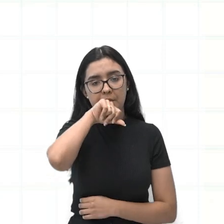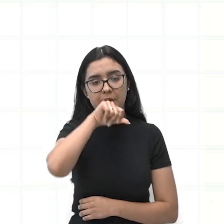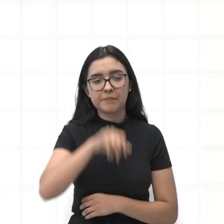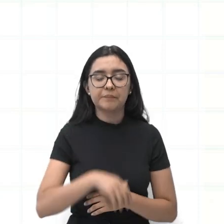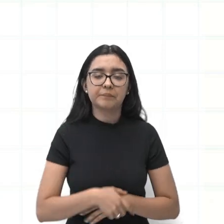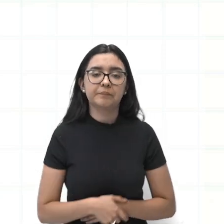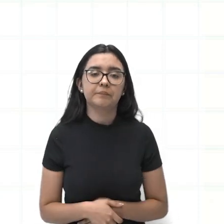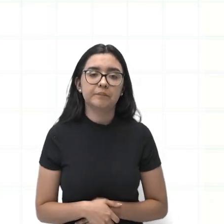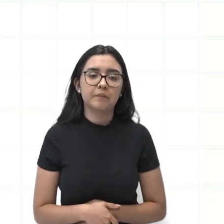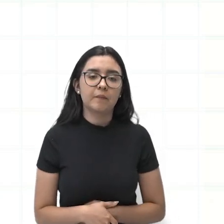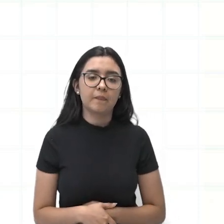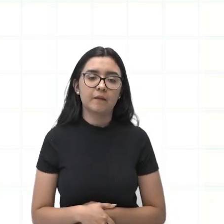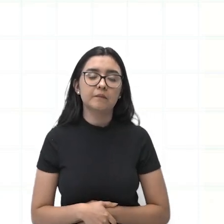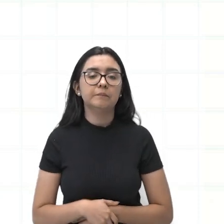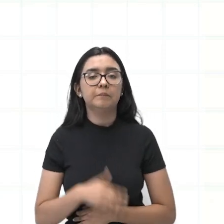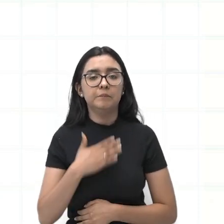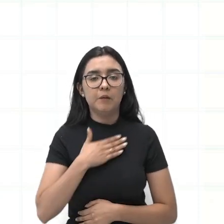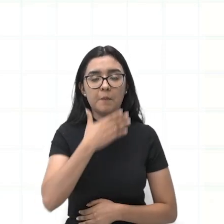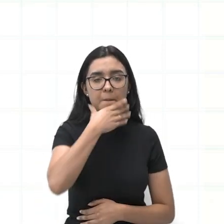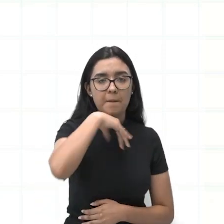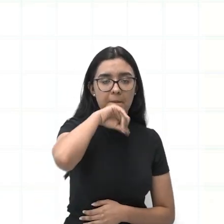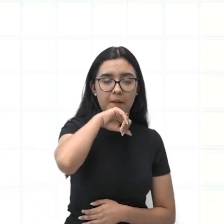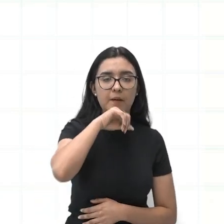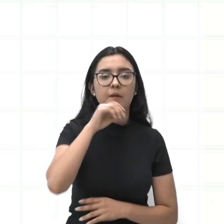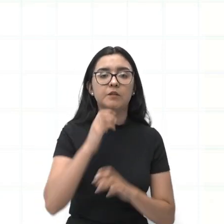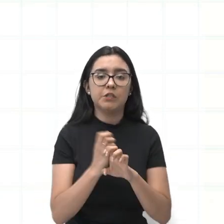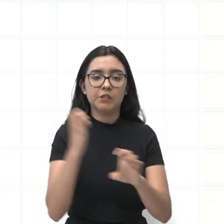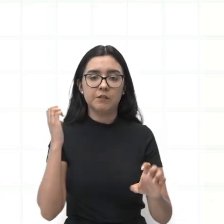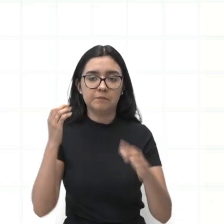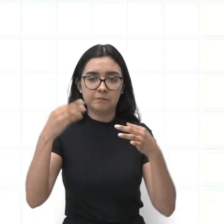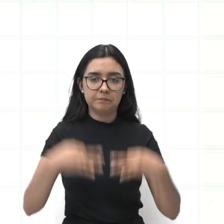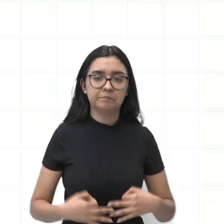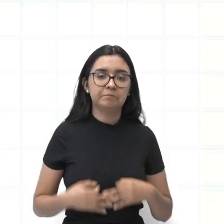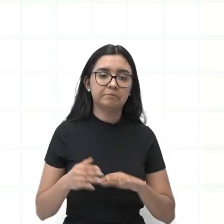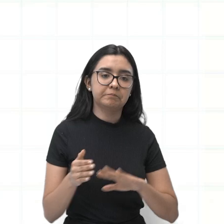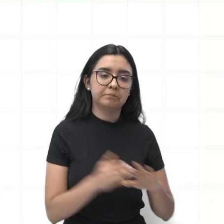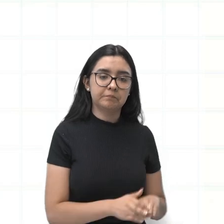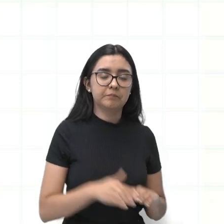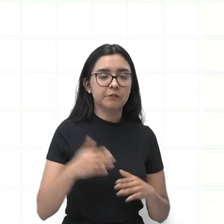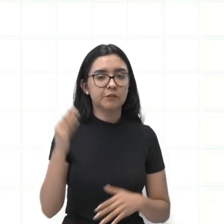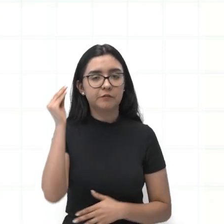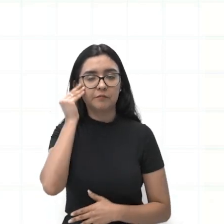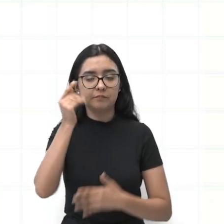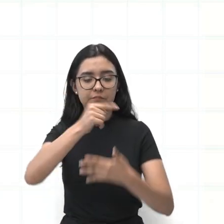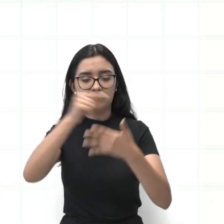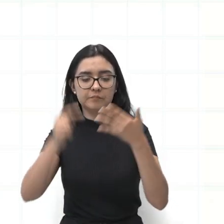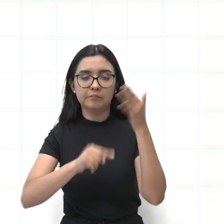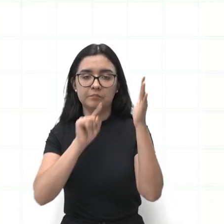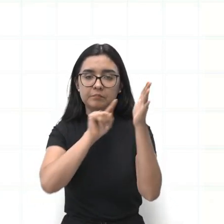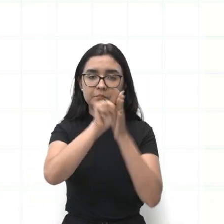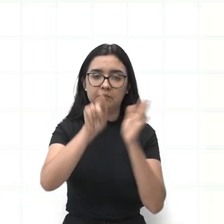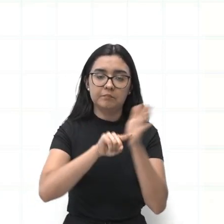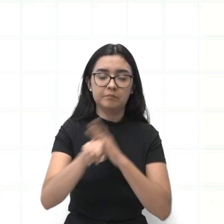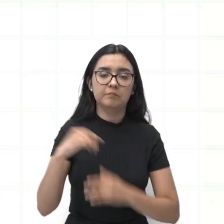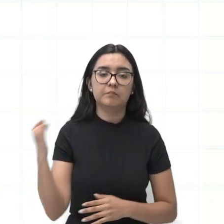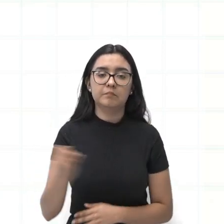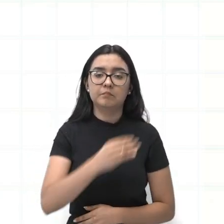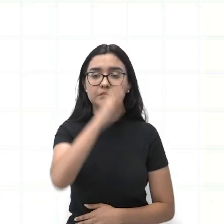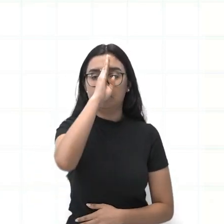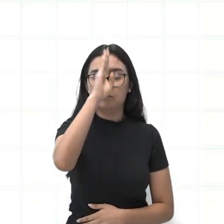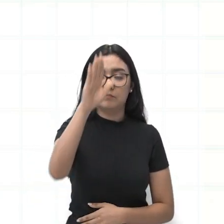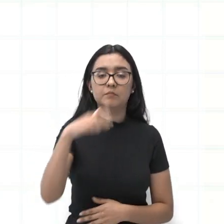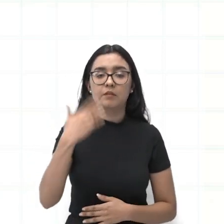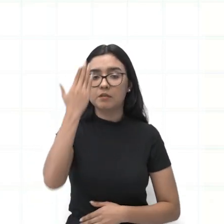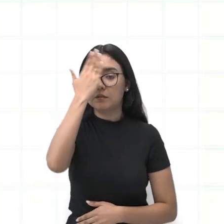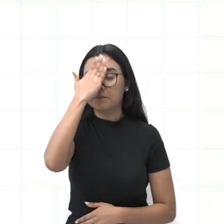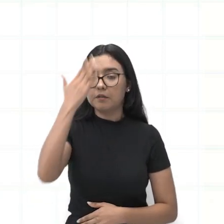pai? He is an engineer. Ele é engenheiro. Ok? Então, nós vimos algumas perguntas que são importantes, né?